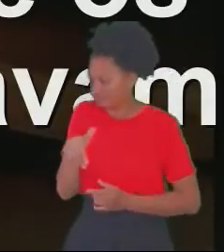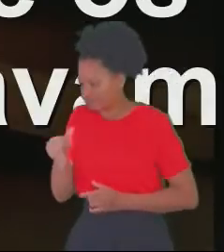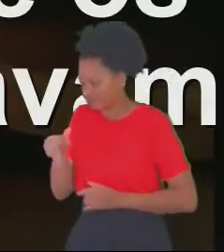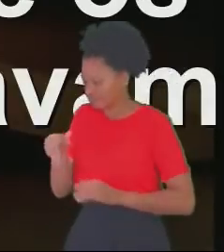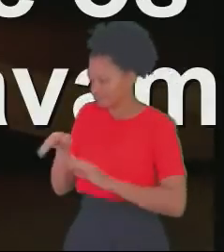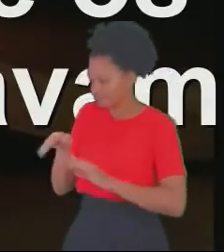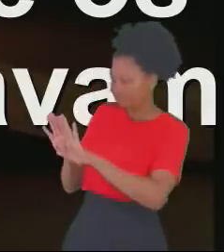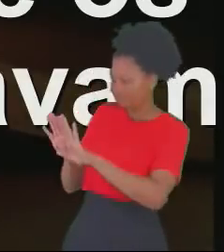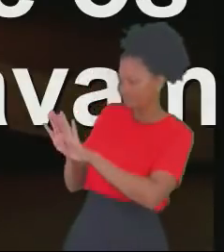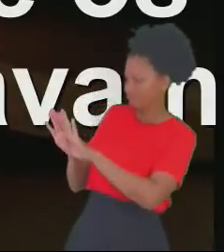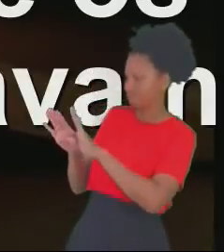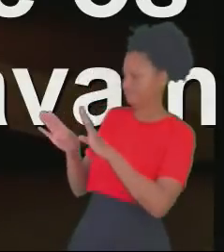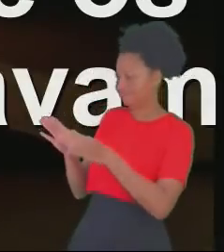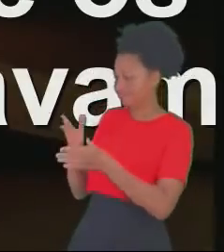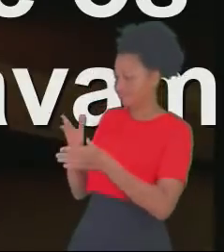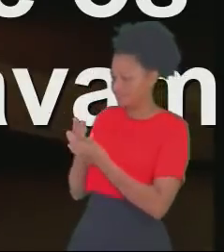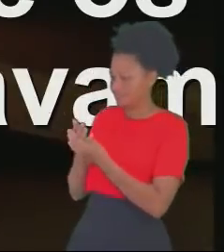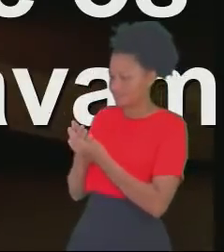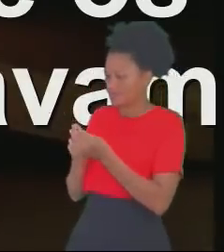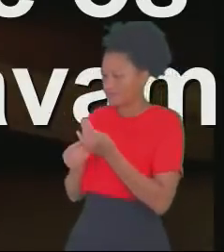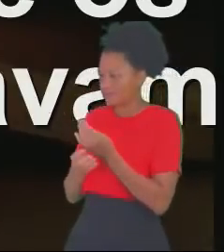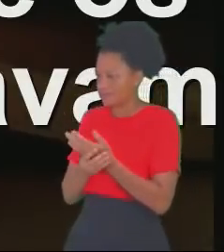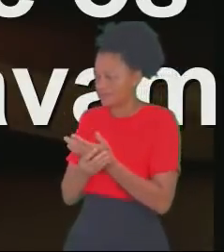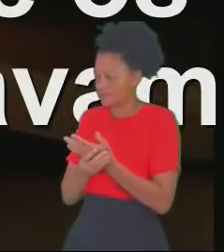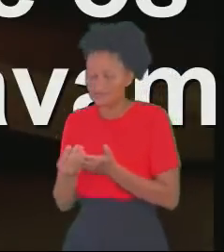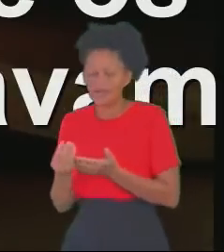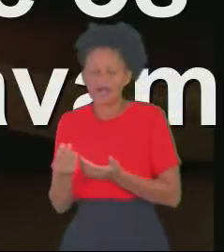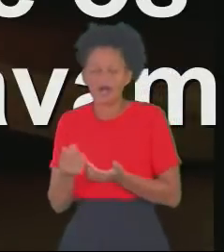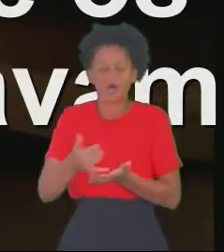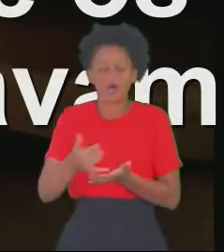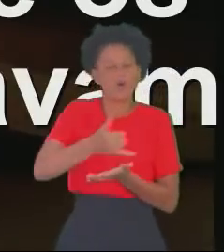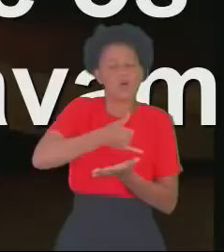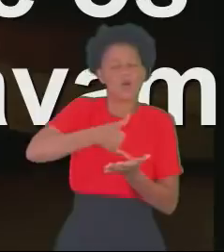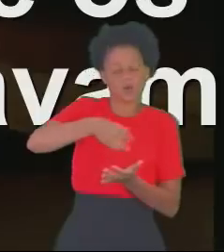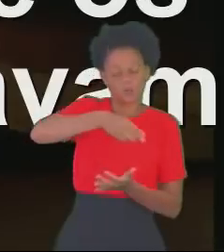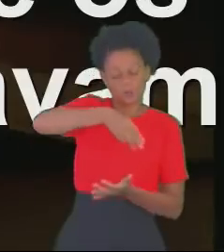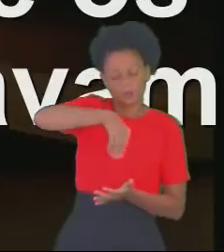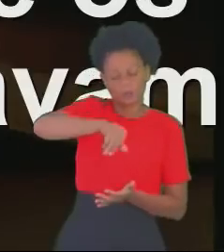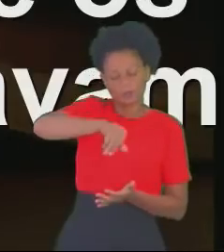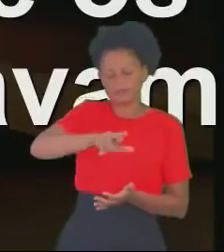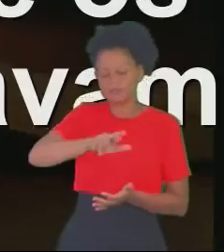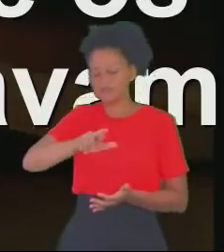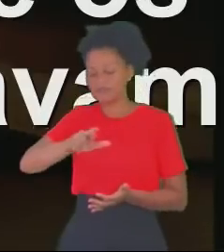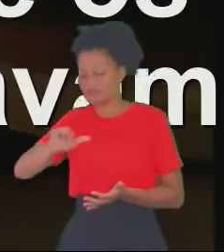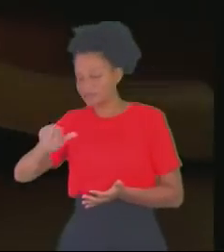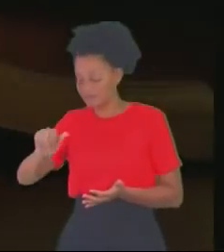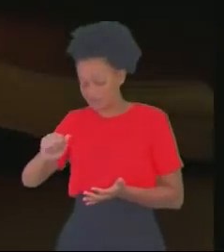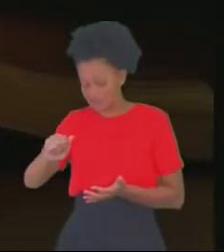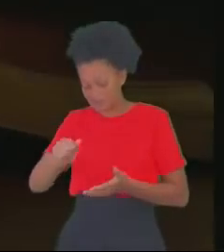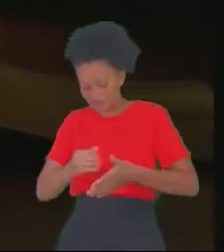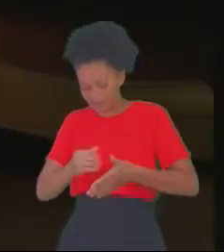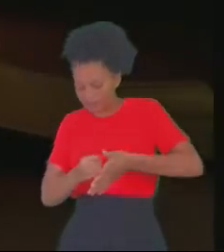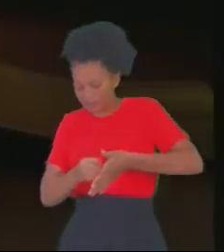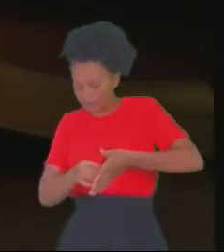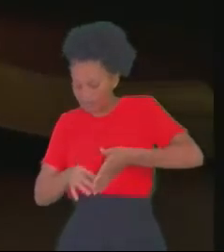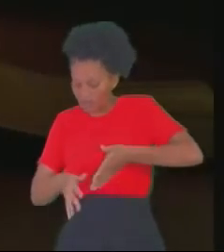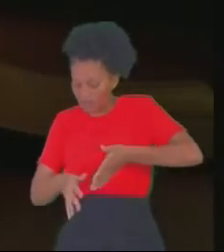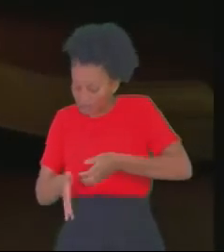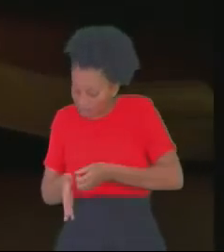e as minhas mãos destilavam mirra, e os meus dedos gotejavam